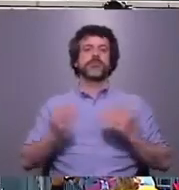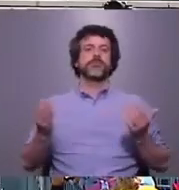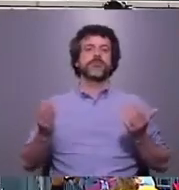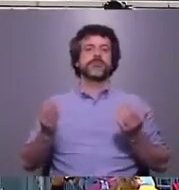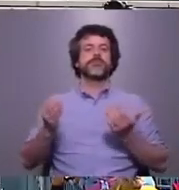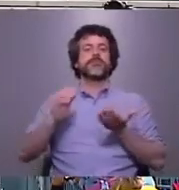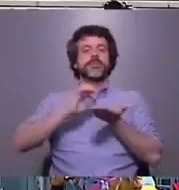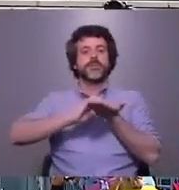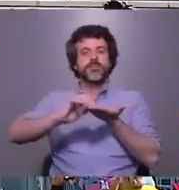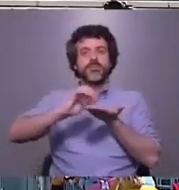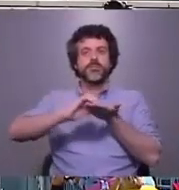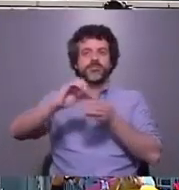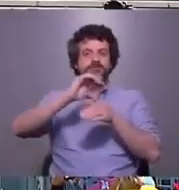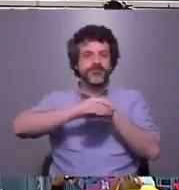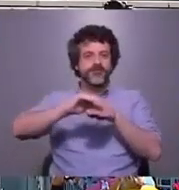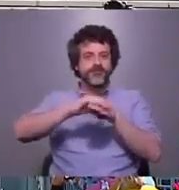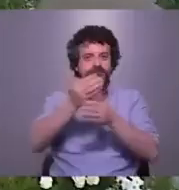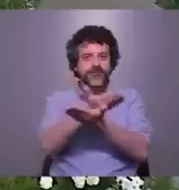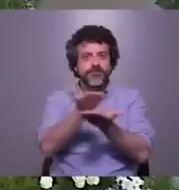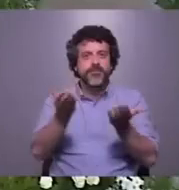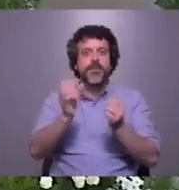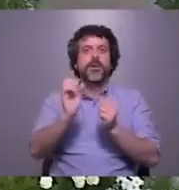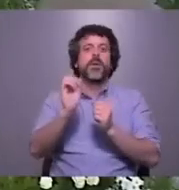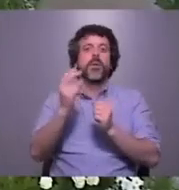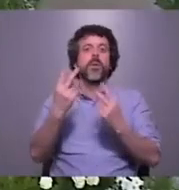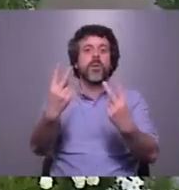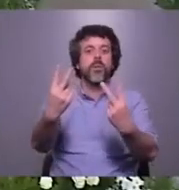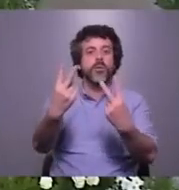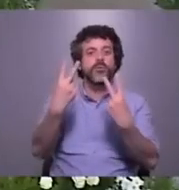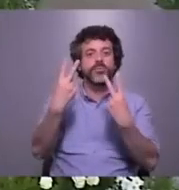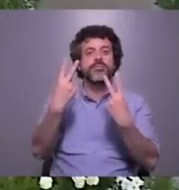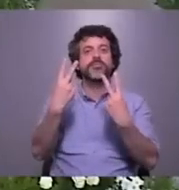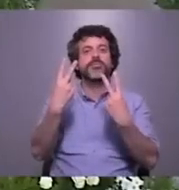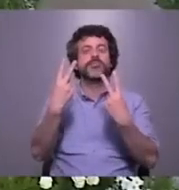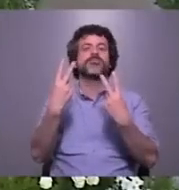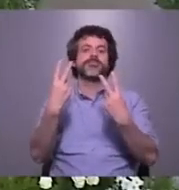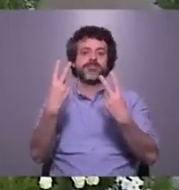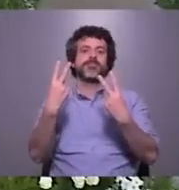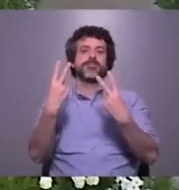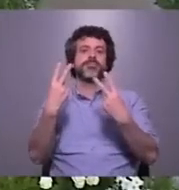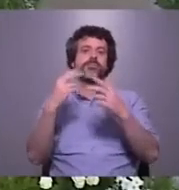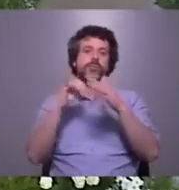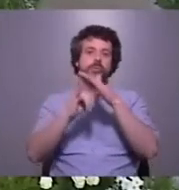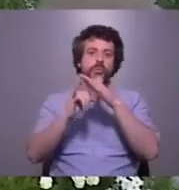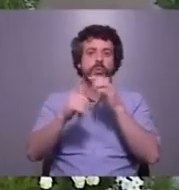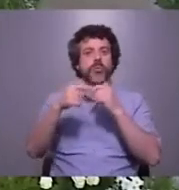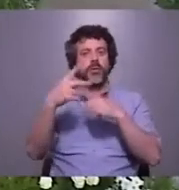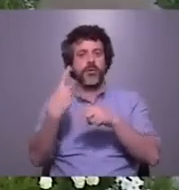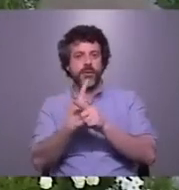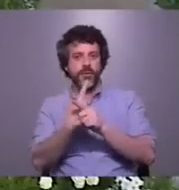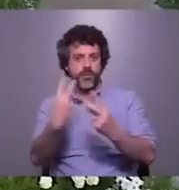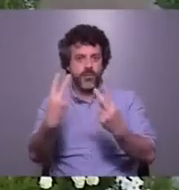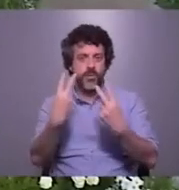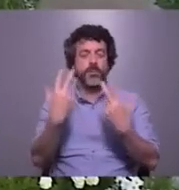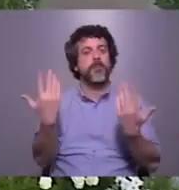Caros peregrinos aqui presentes ou que acompanhais a transmissão desta celebração, permitam-me que comece